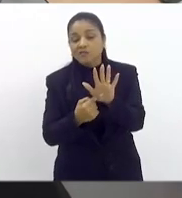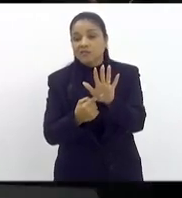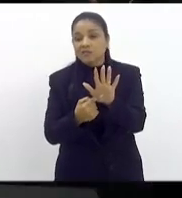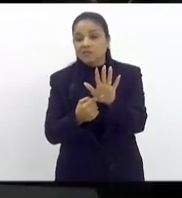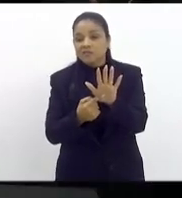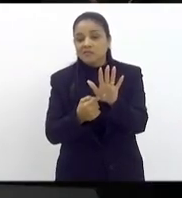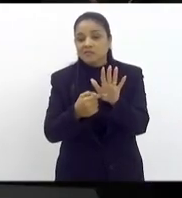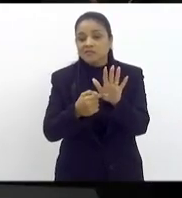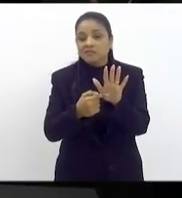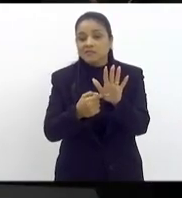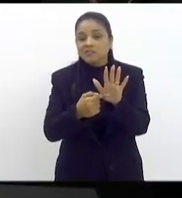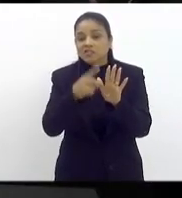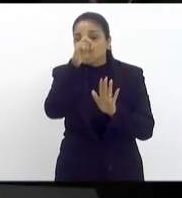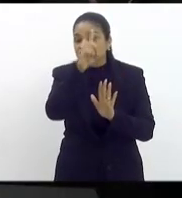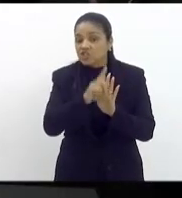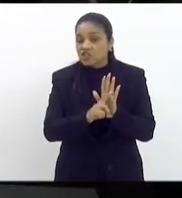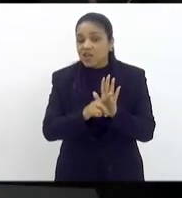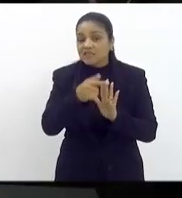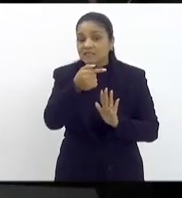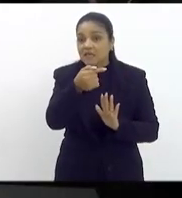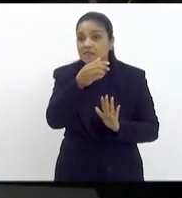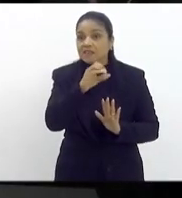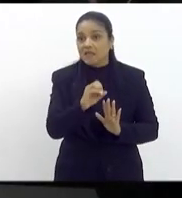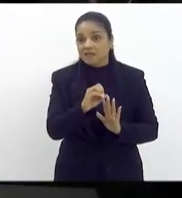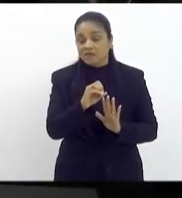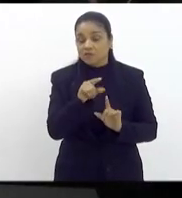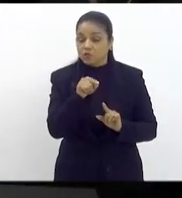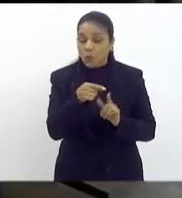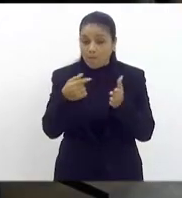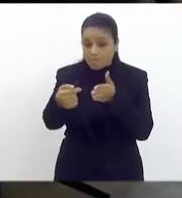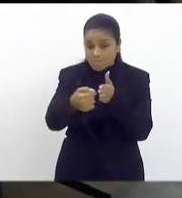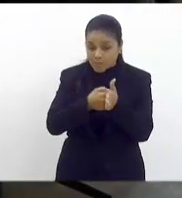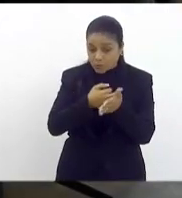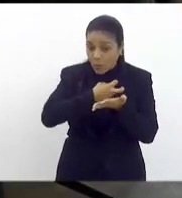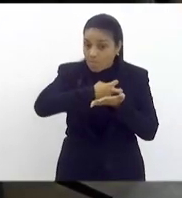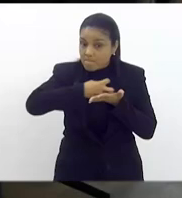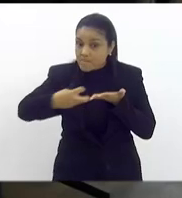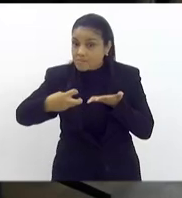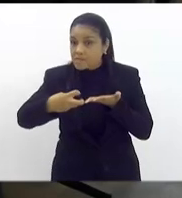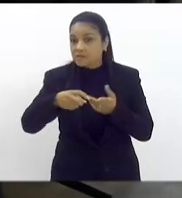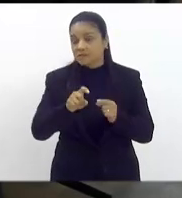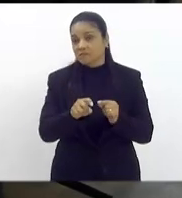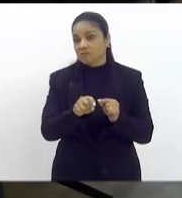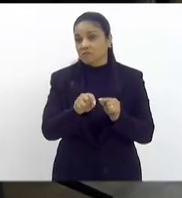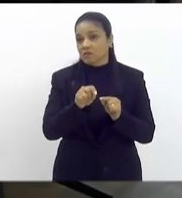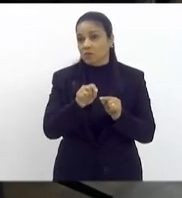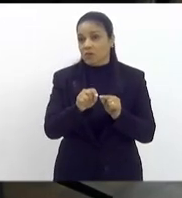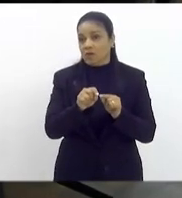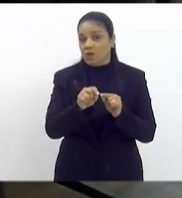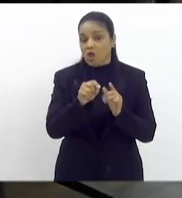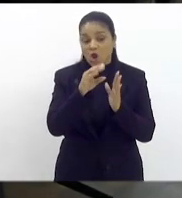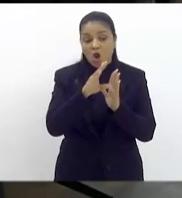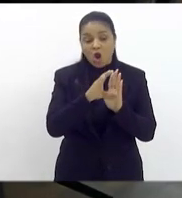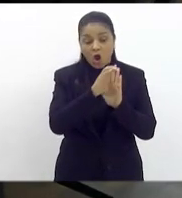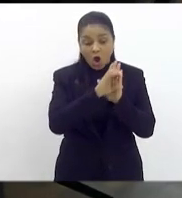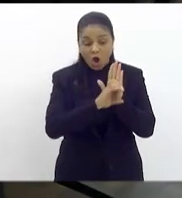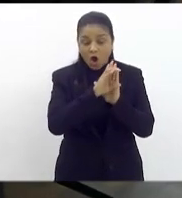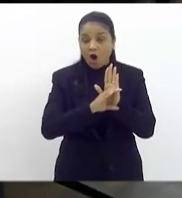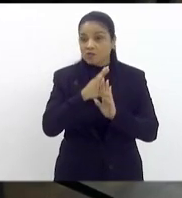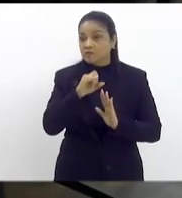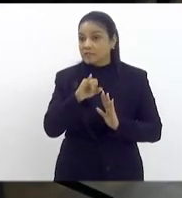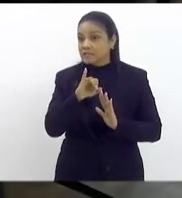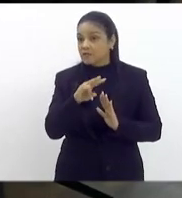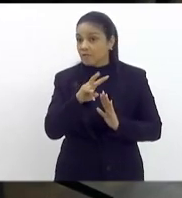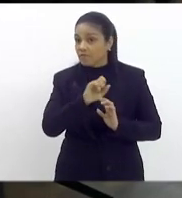são, Vossa Excelência perguntou sobre prescrição. Existe a prescrição, né? De prescrição cobrança. Prescrição é prevista pelo Código Civil. Público, o Código